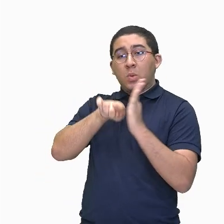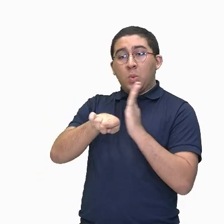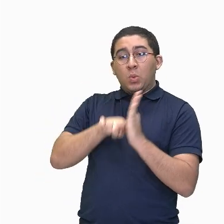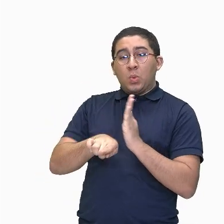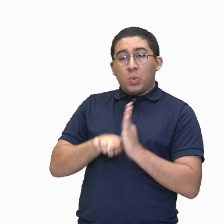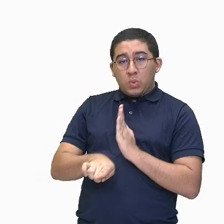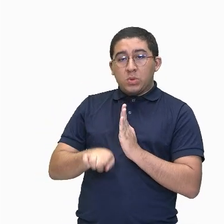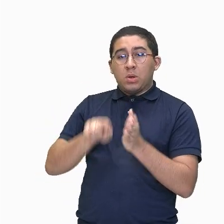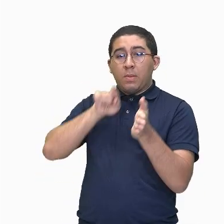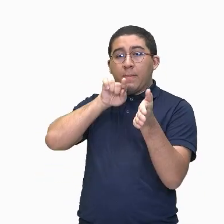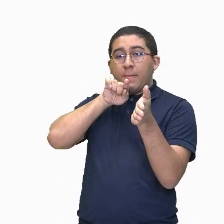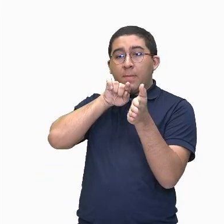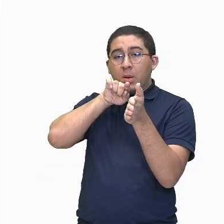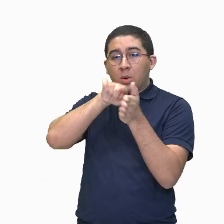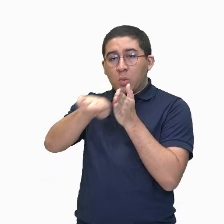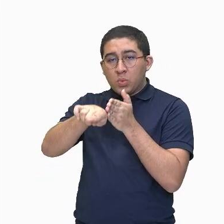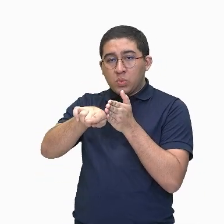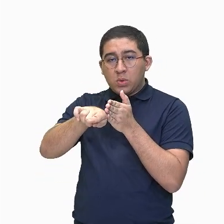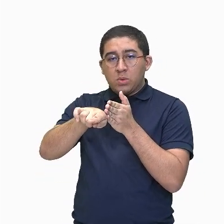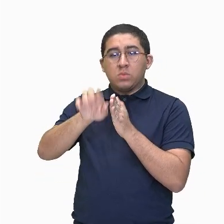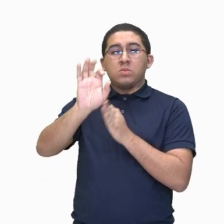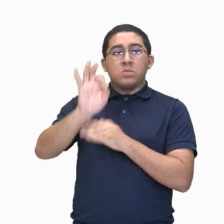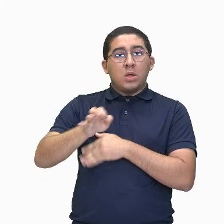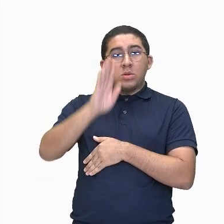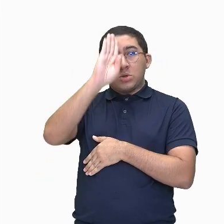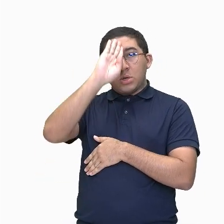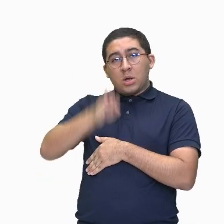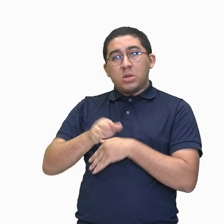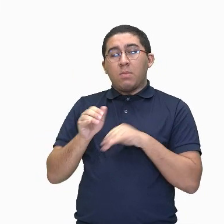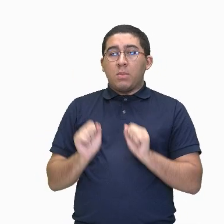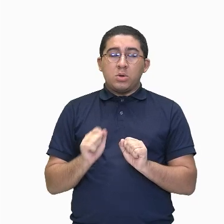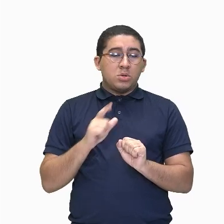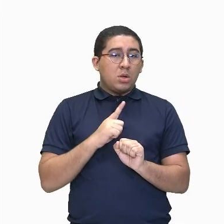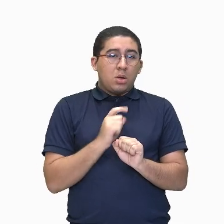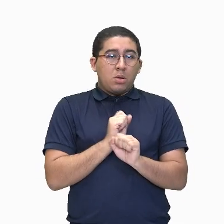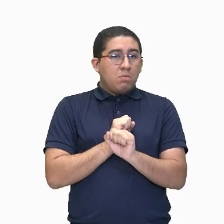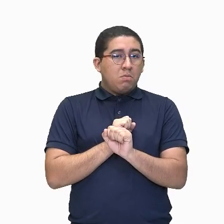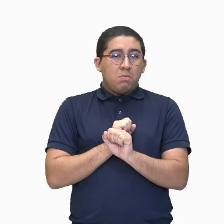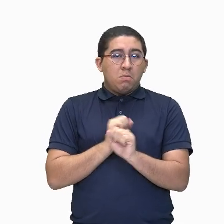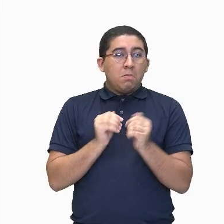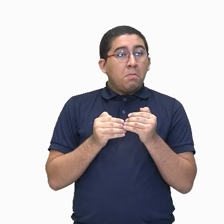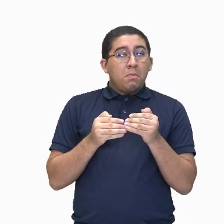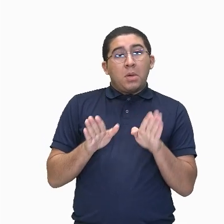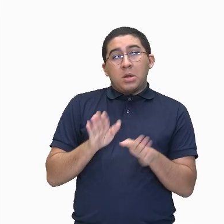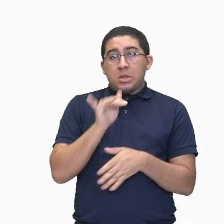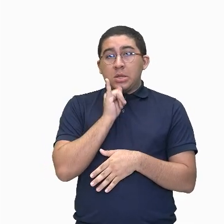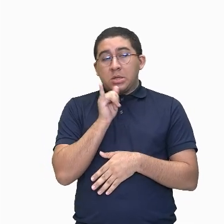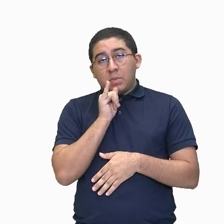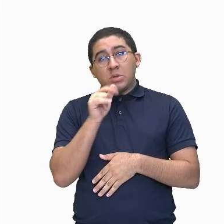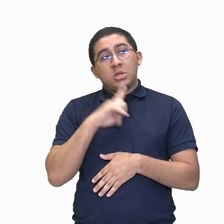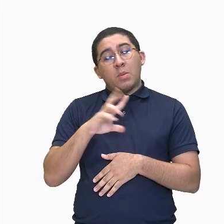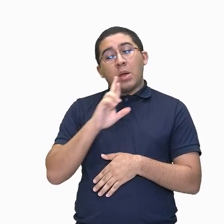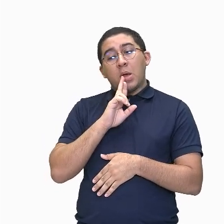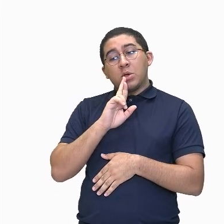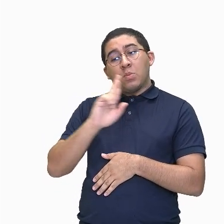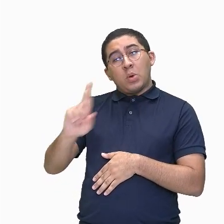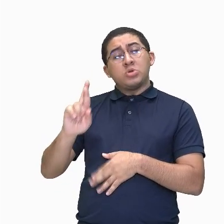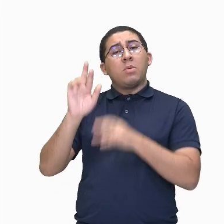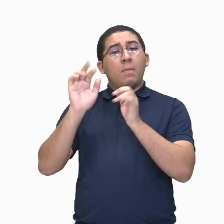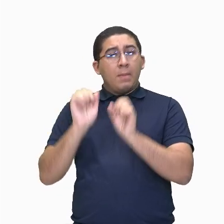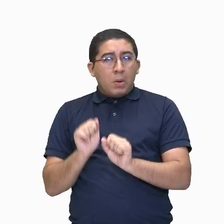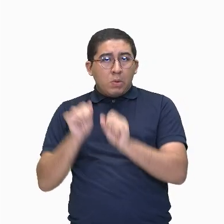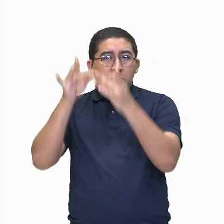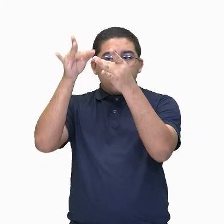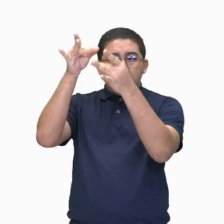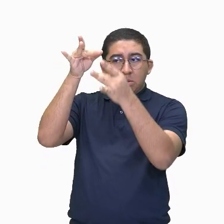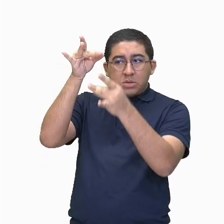objetivas, né? De forma que ela pode ser aberta, que permite respostas mais longas e